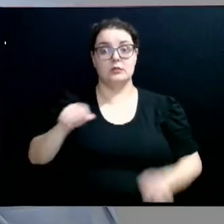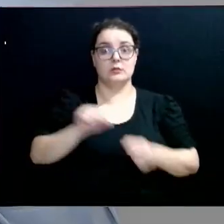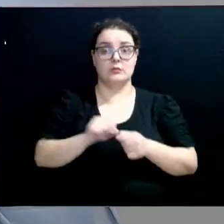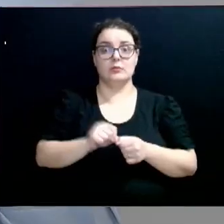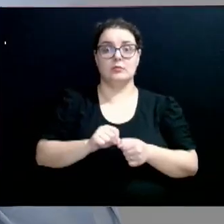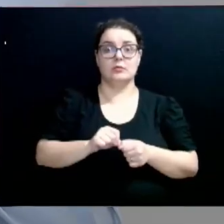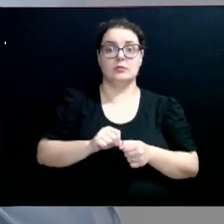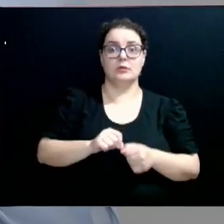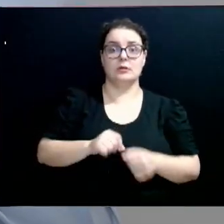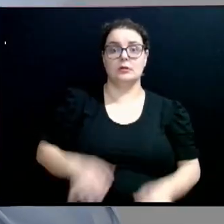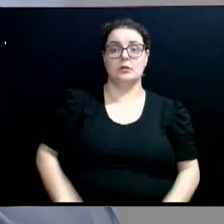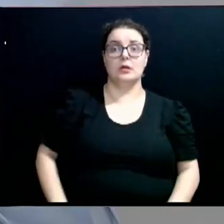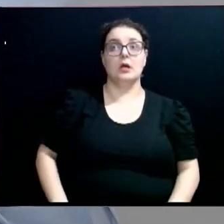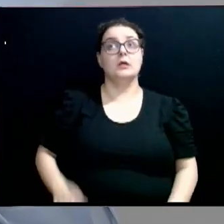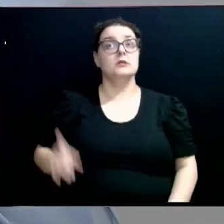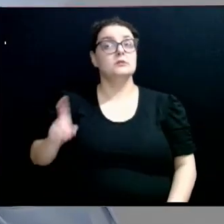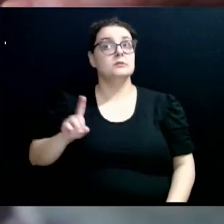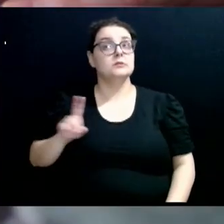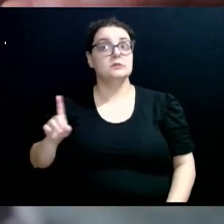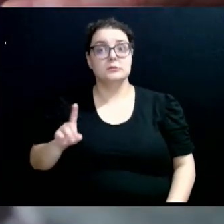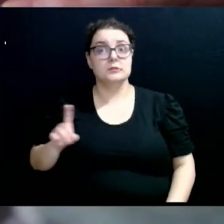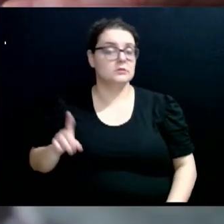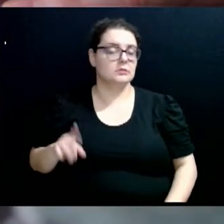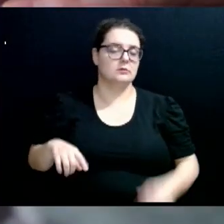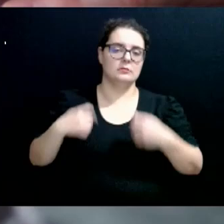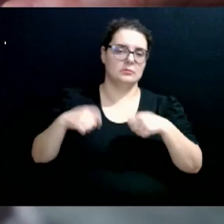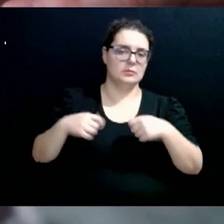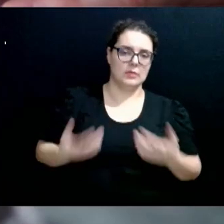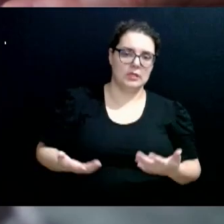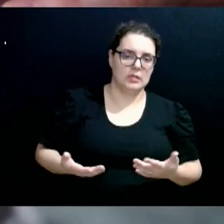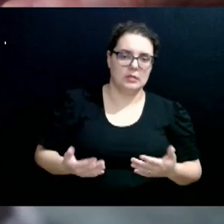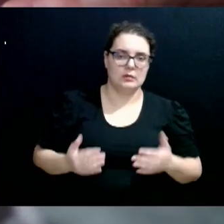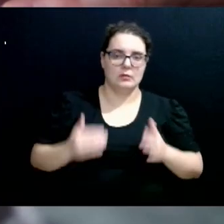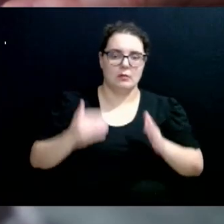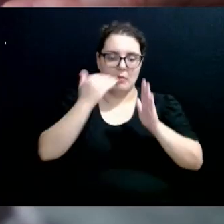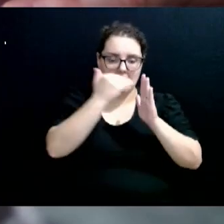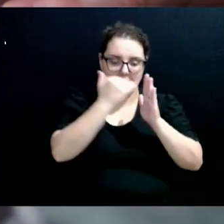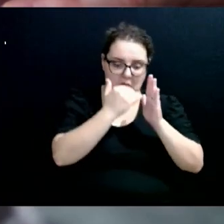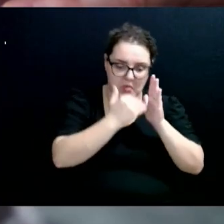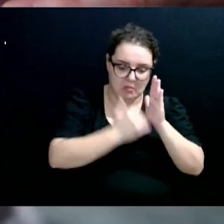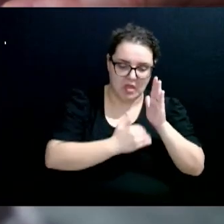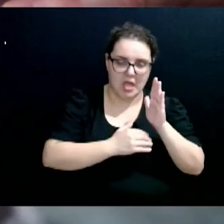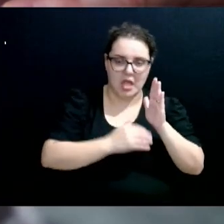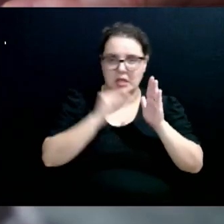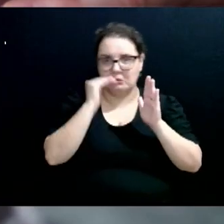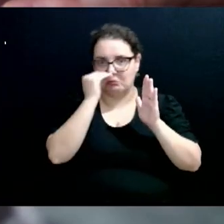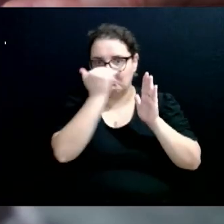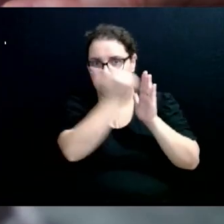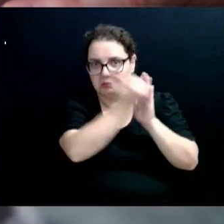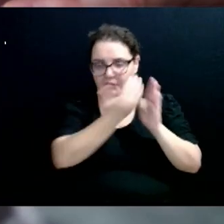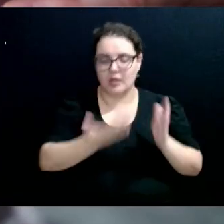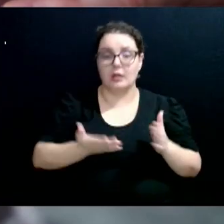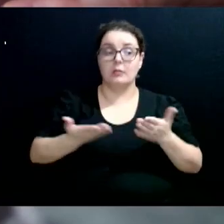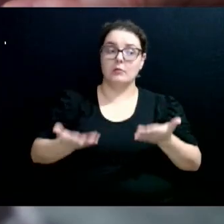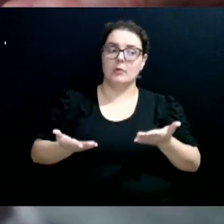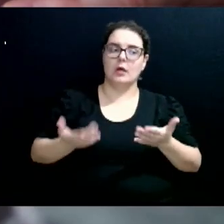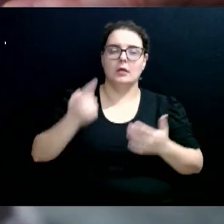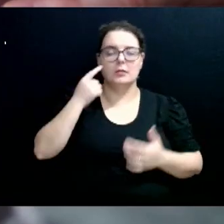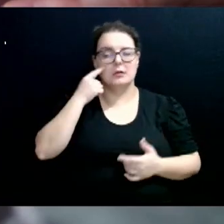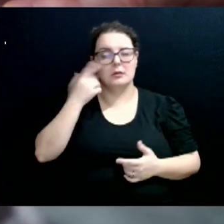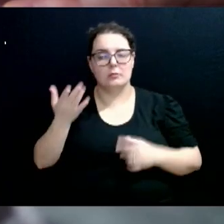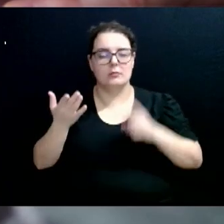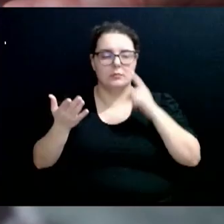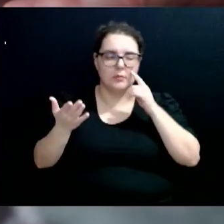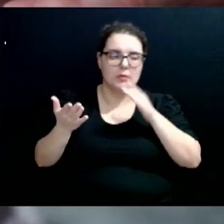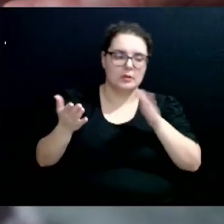você deve fazer. Não que você nem precisa seguir à risca aquilo que foi planejado, mas te dá